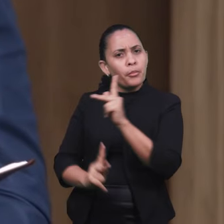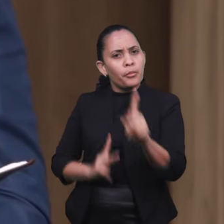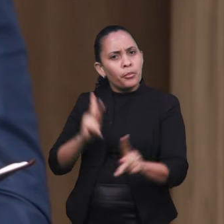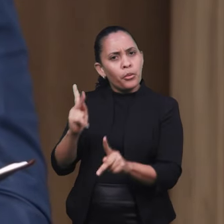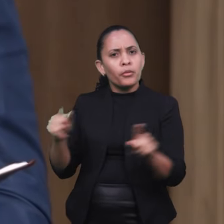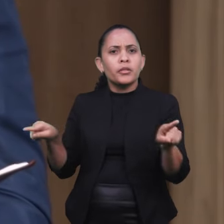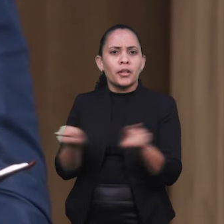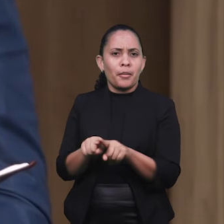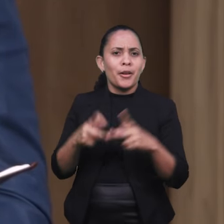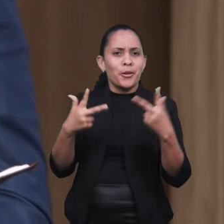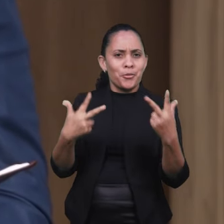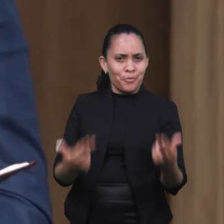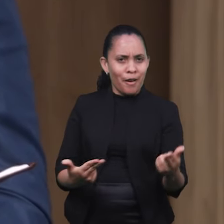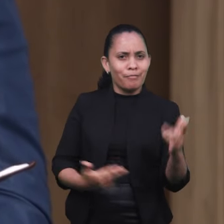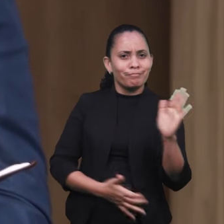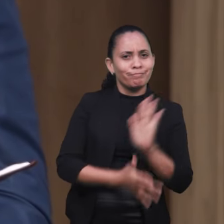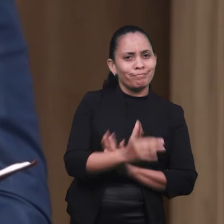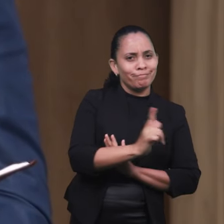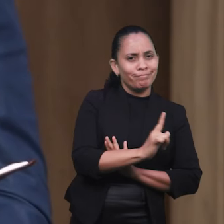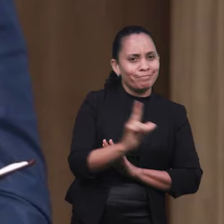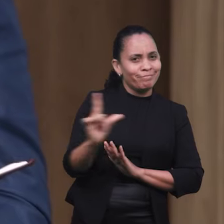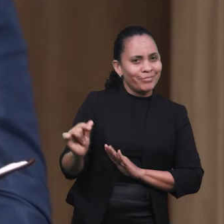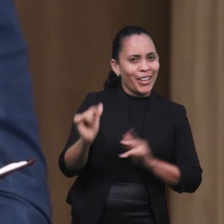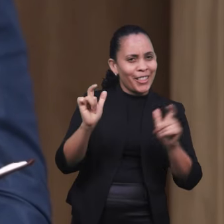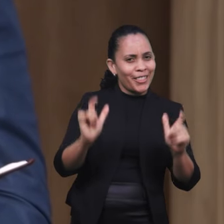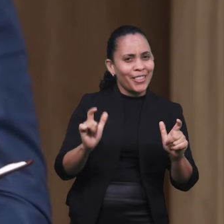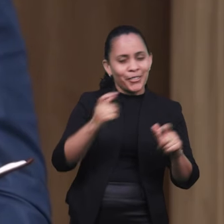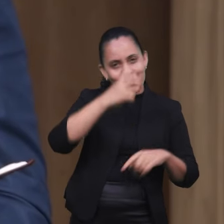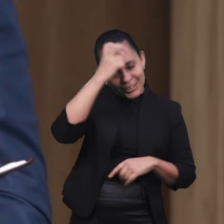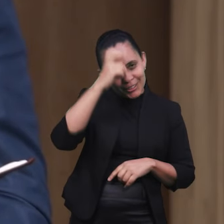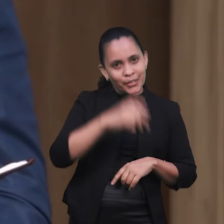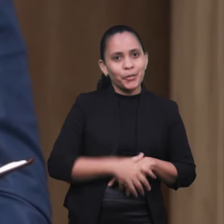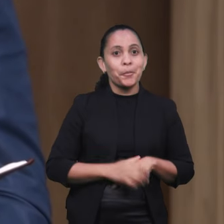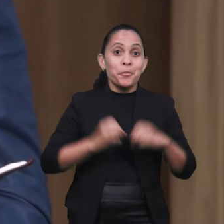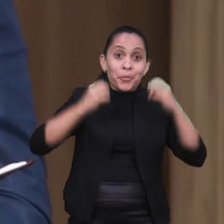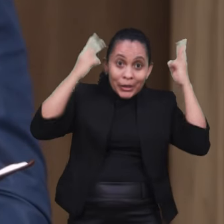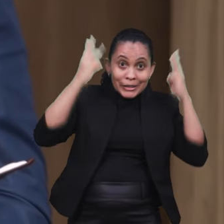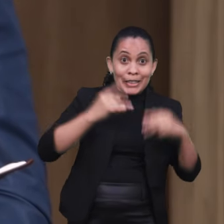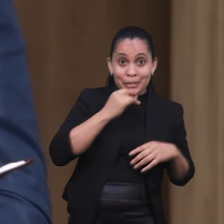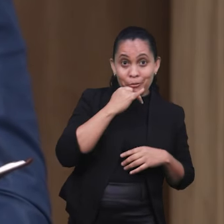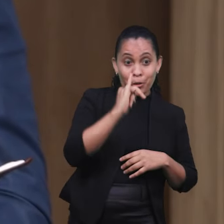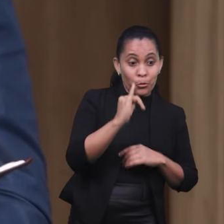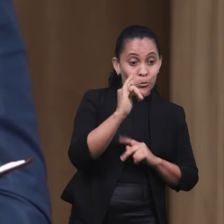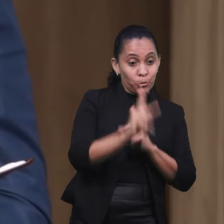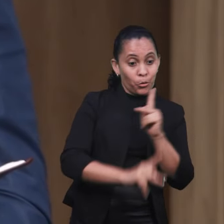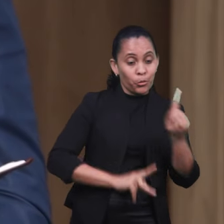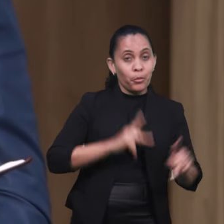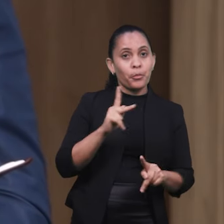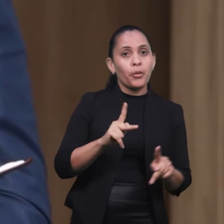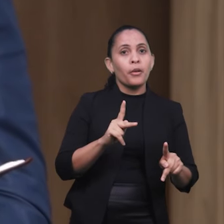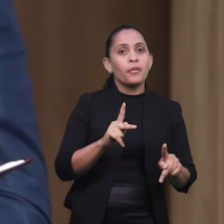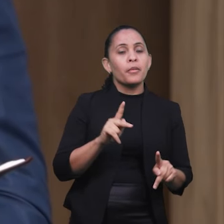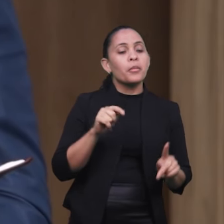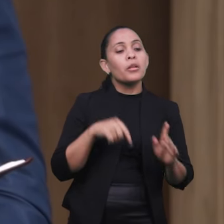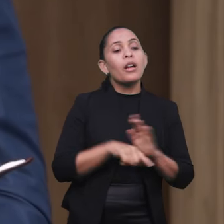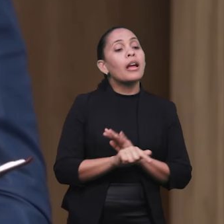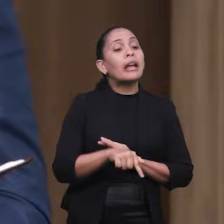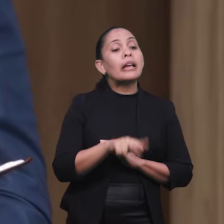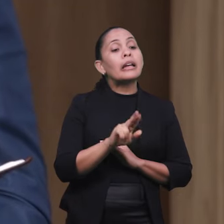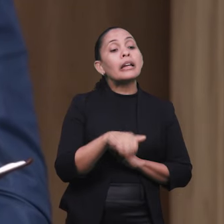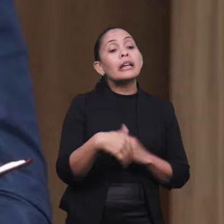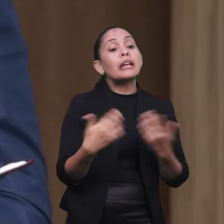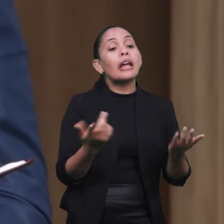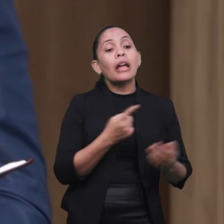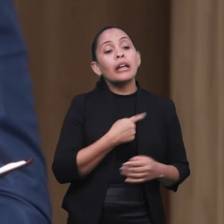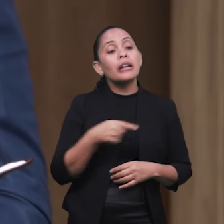estaria, e Moisés ele foi muito incisivo em dizer que todo o povo iria. Quem irá?